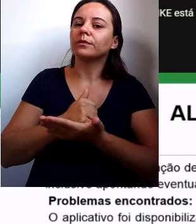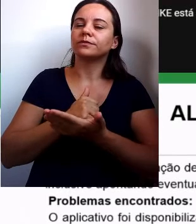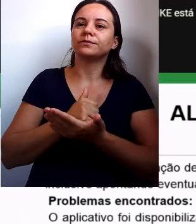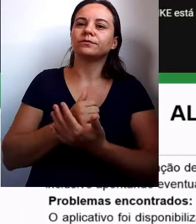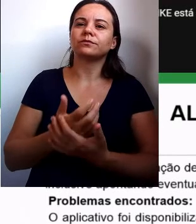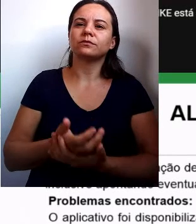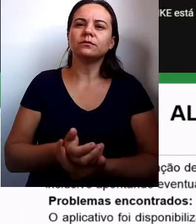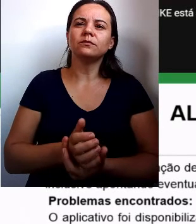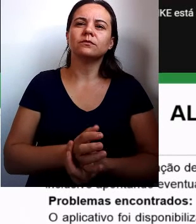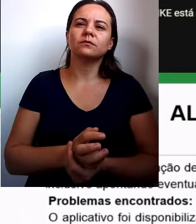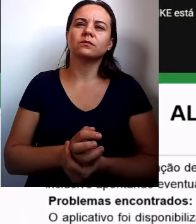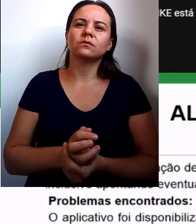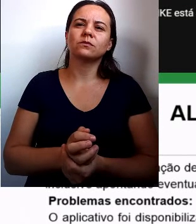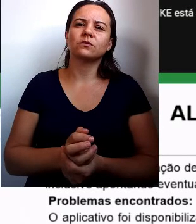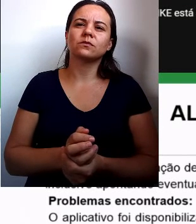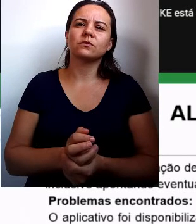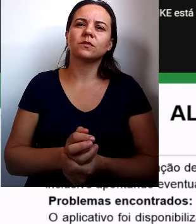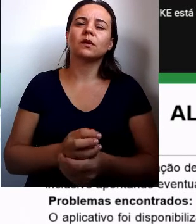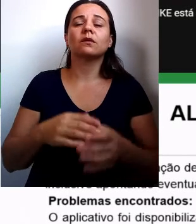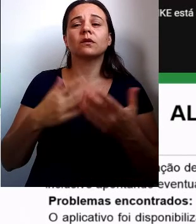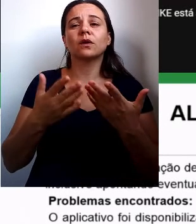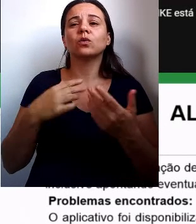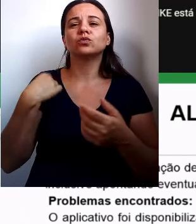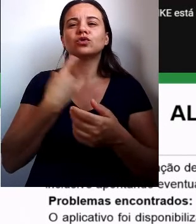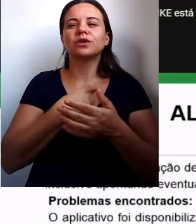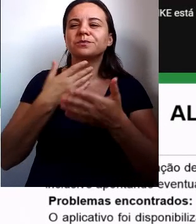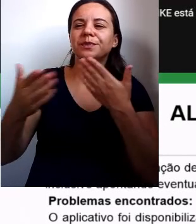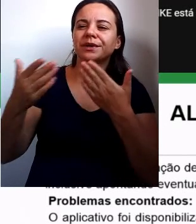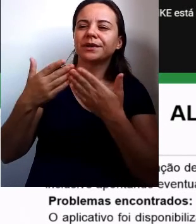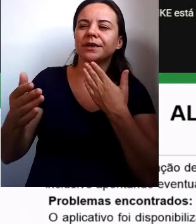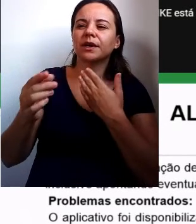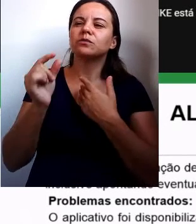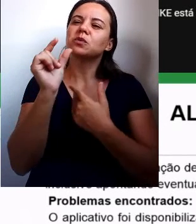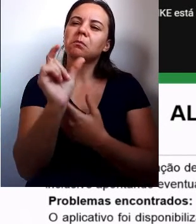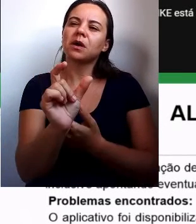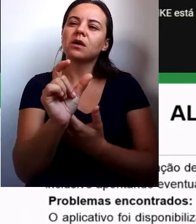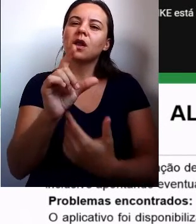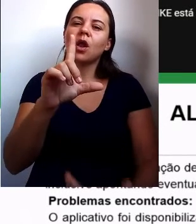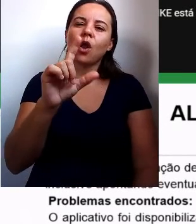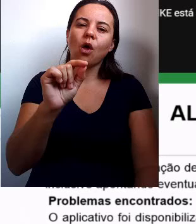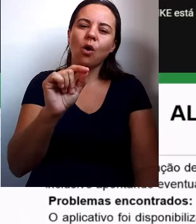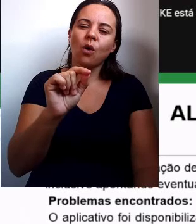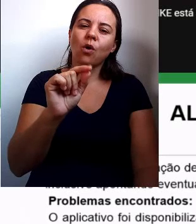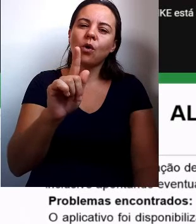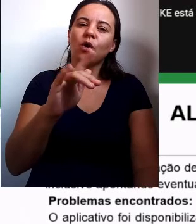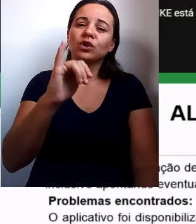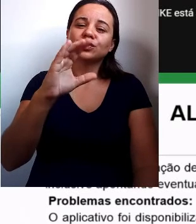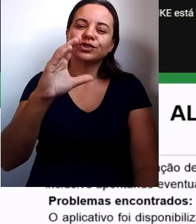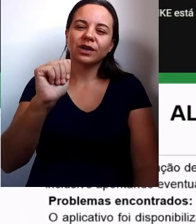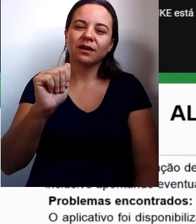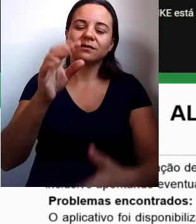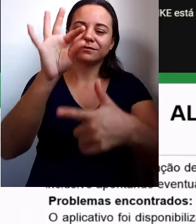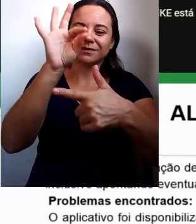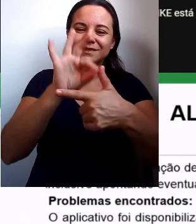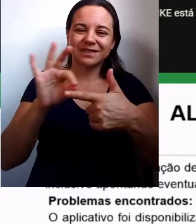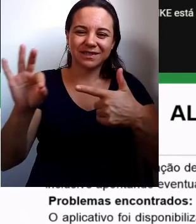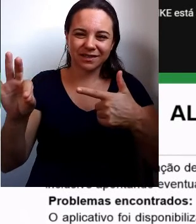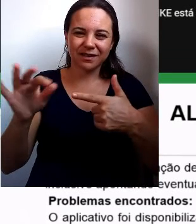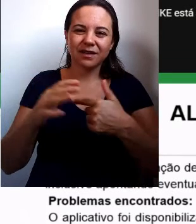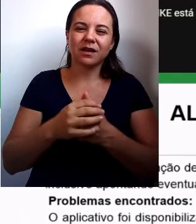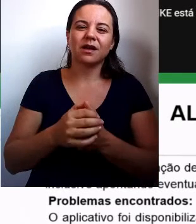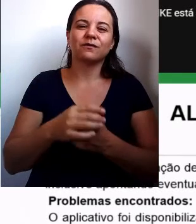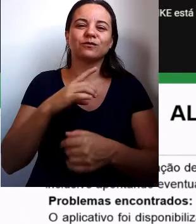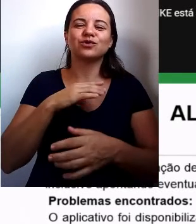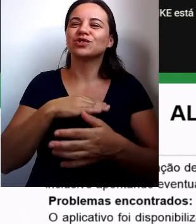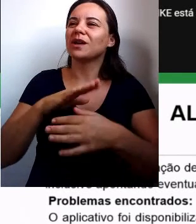nos auxiliaram. E tivemos que tirar alguma parte de lógica do programa, tivemos que tirar a parte de gráfico, tivemos que